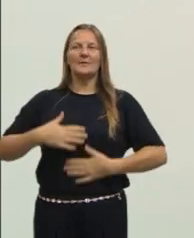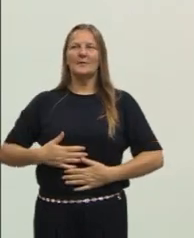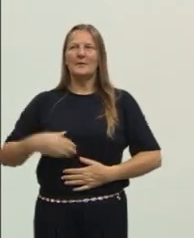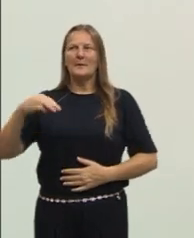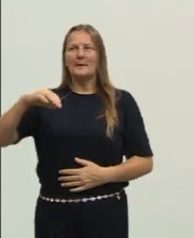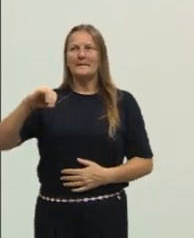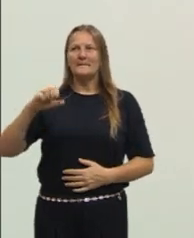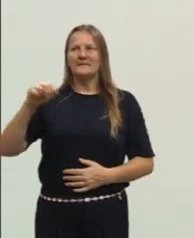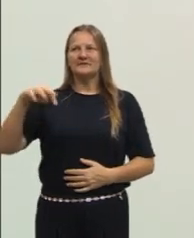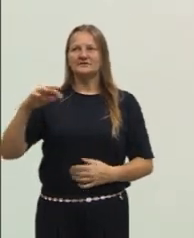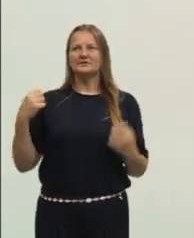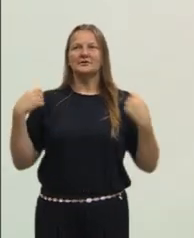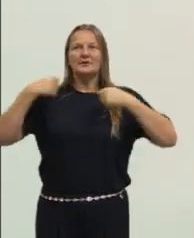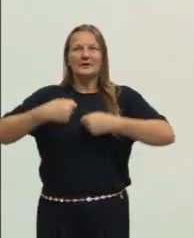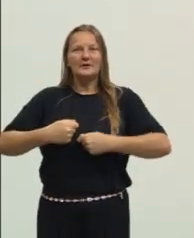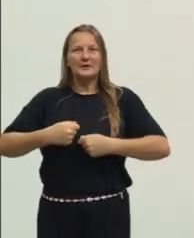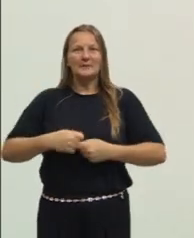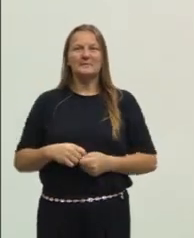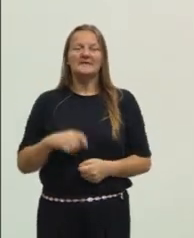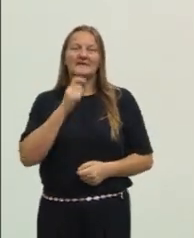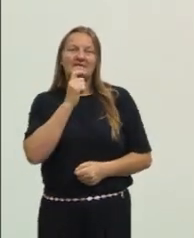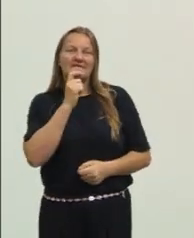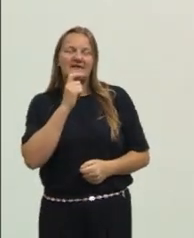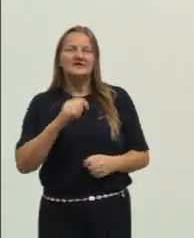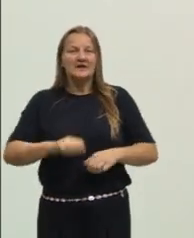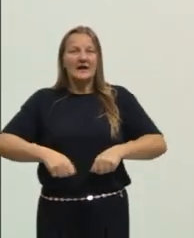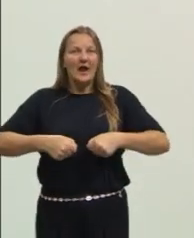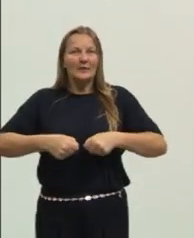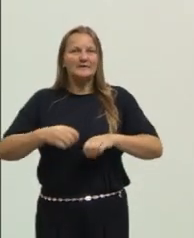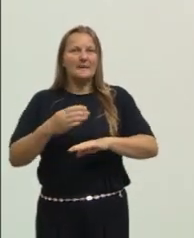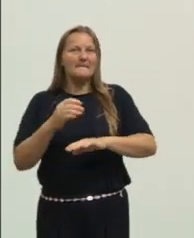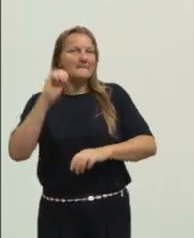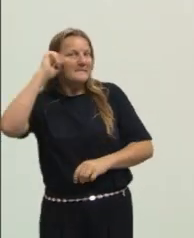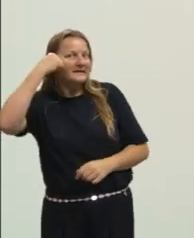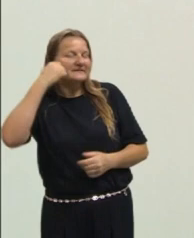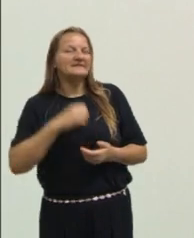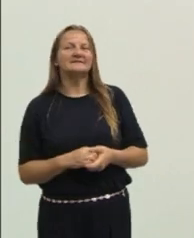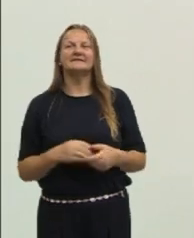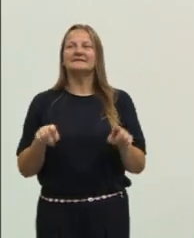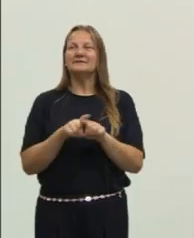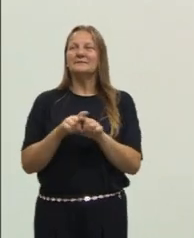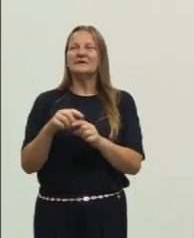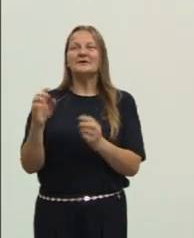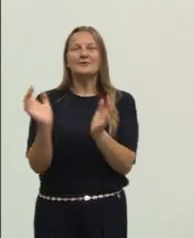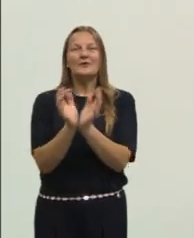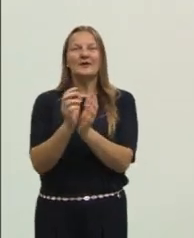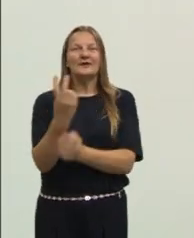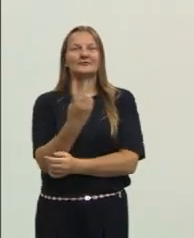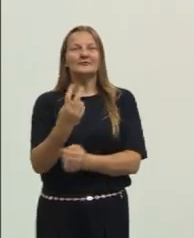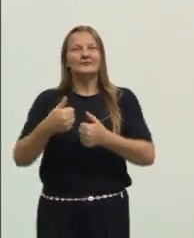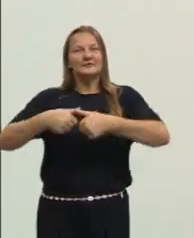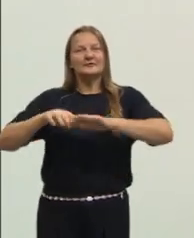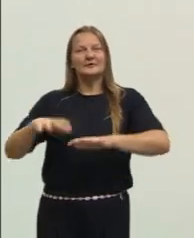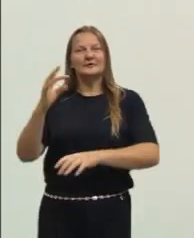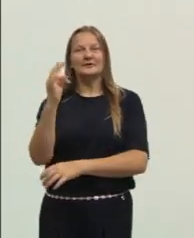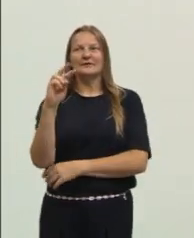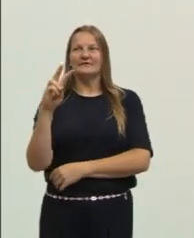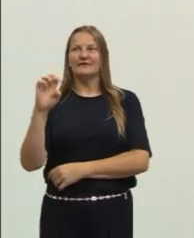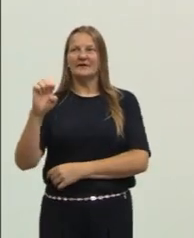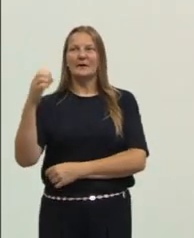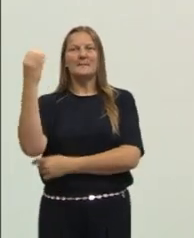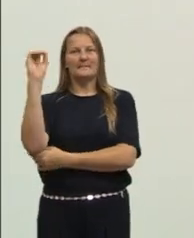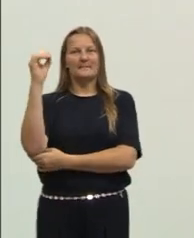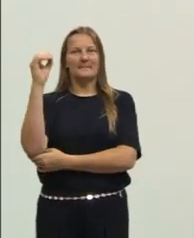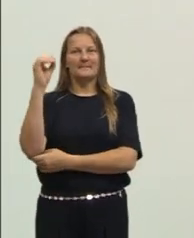uma camisa verde uma calça preta e também como o Lucas e o Douglas estou aqui nos estudos da TV em Porto Alegre